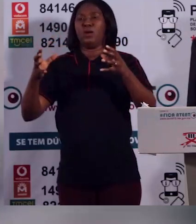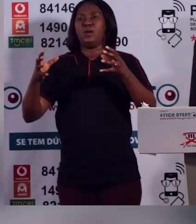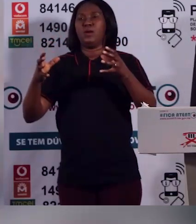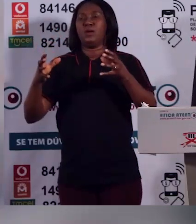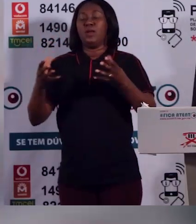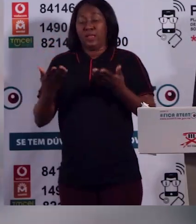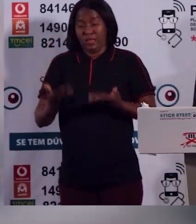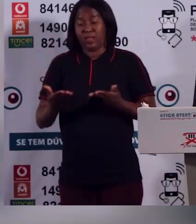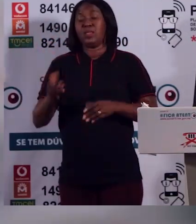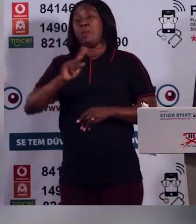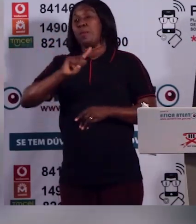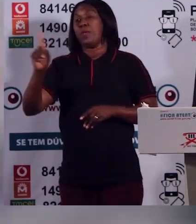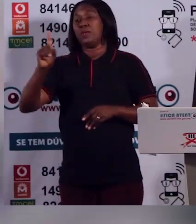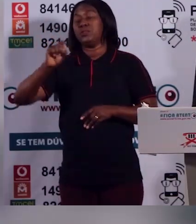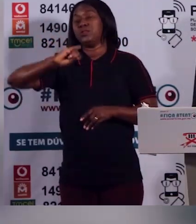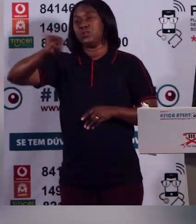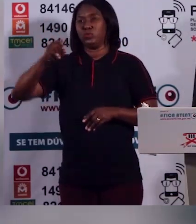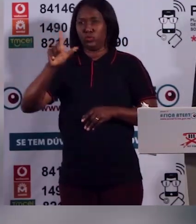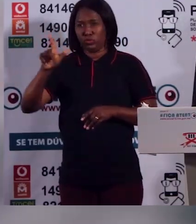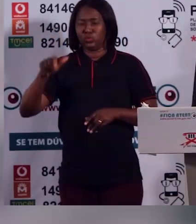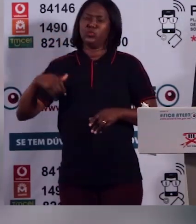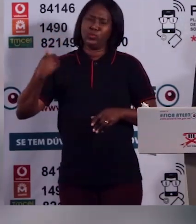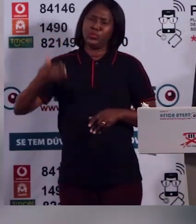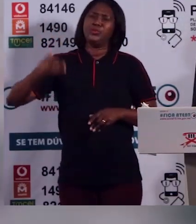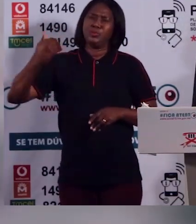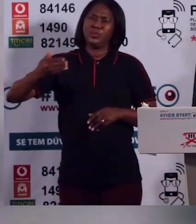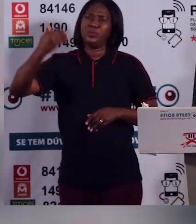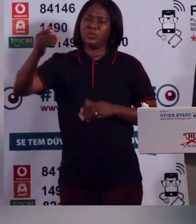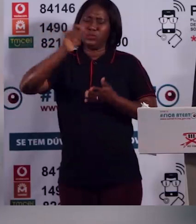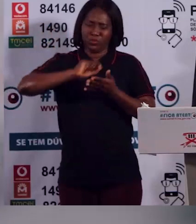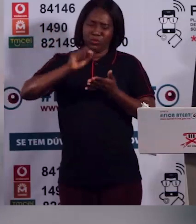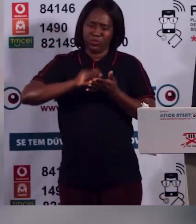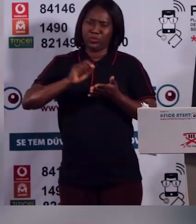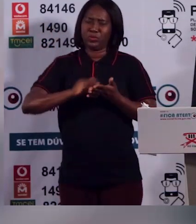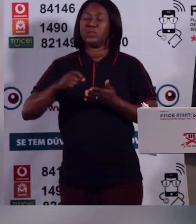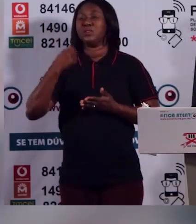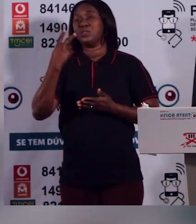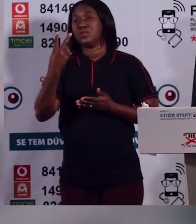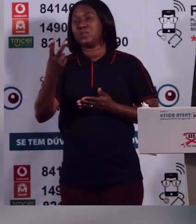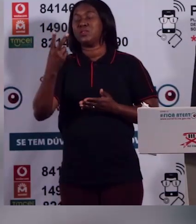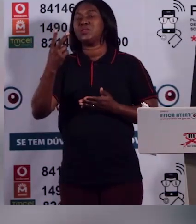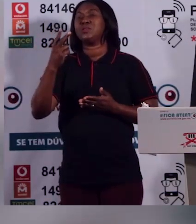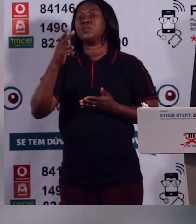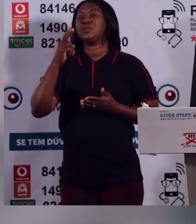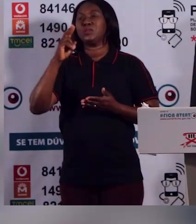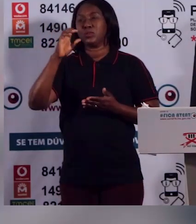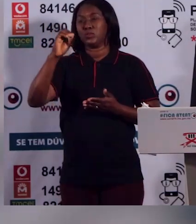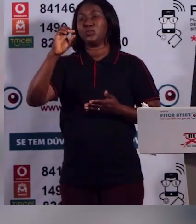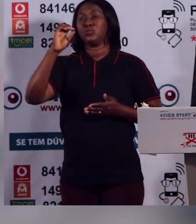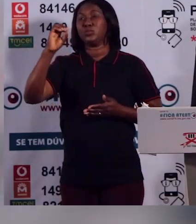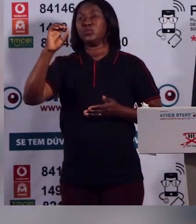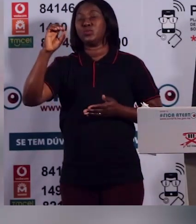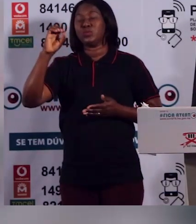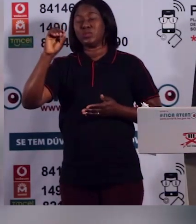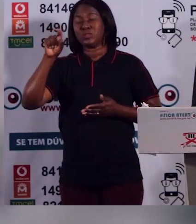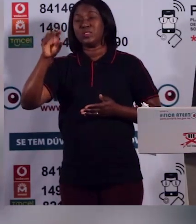de julho, quase todos os dias foram registados pelo menos 200 mil casos de